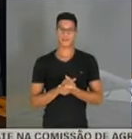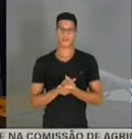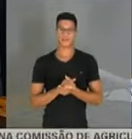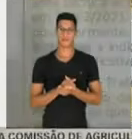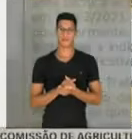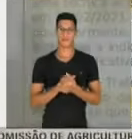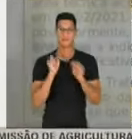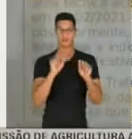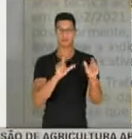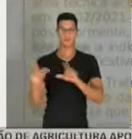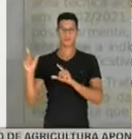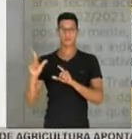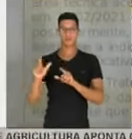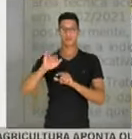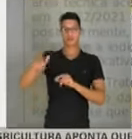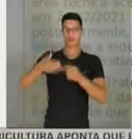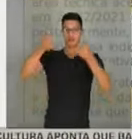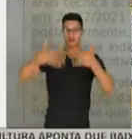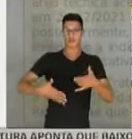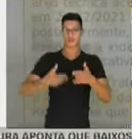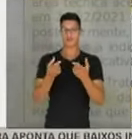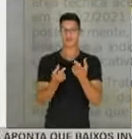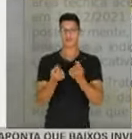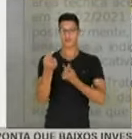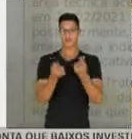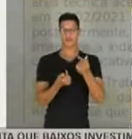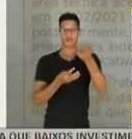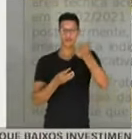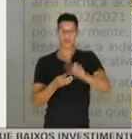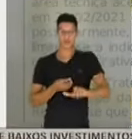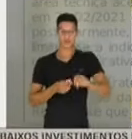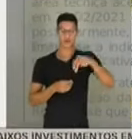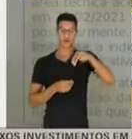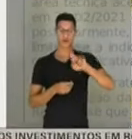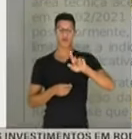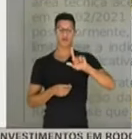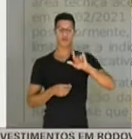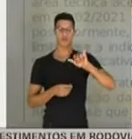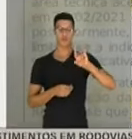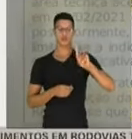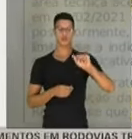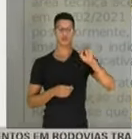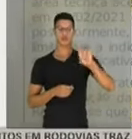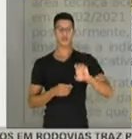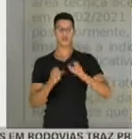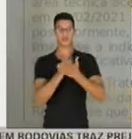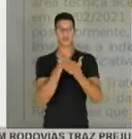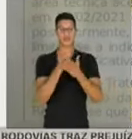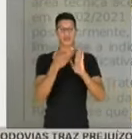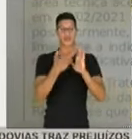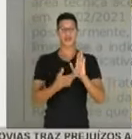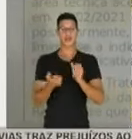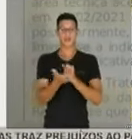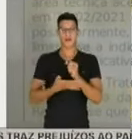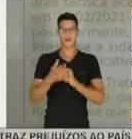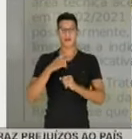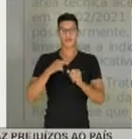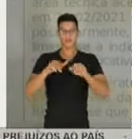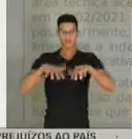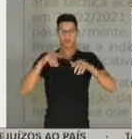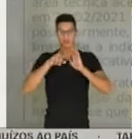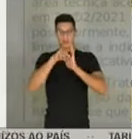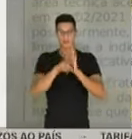Pode passar? Justificativa do preço. De novo, nulidade do contrato. É regra básica. Houve ausência de